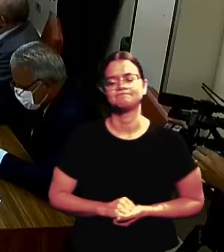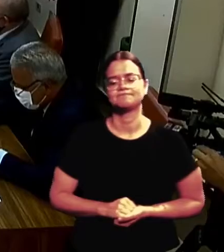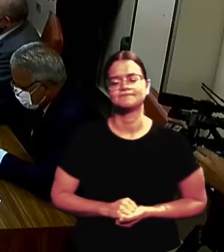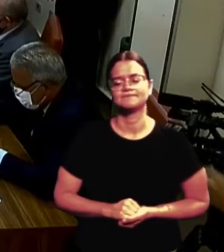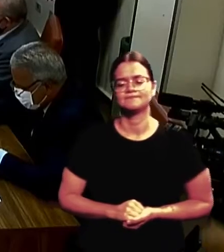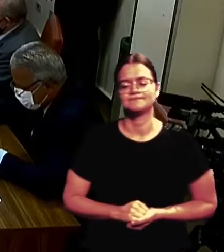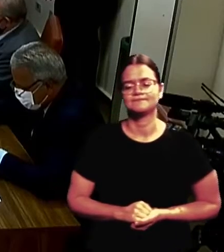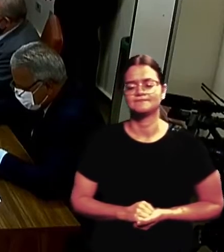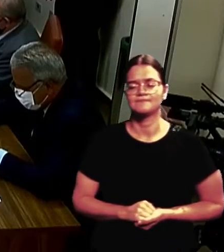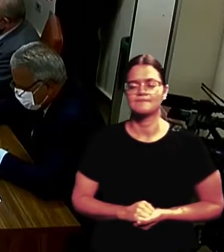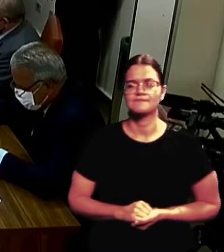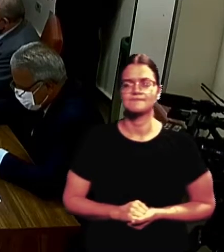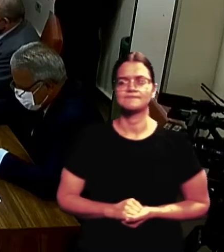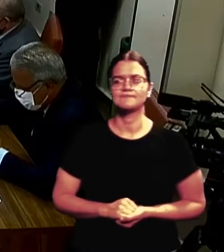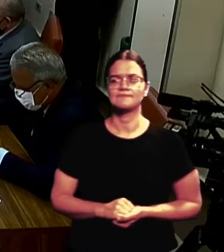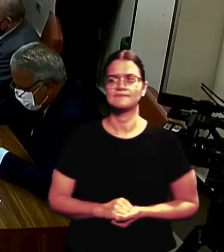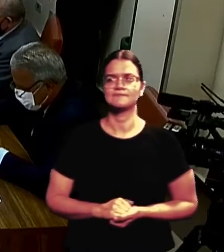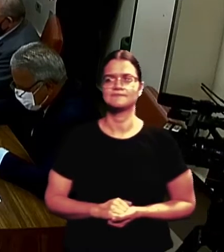Foi juntado.